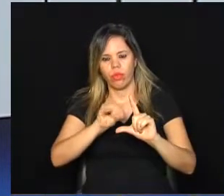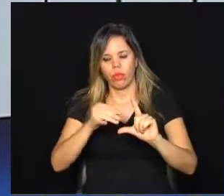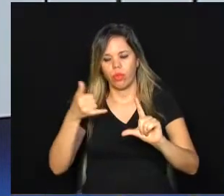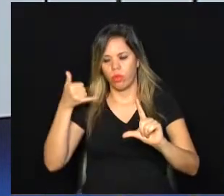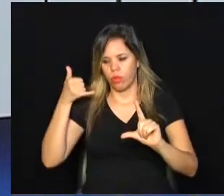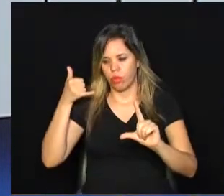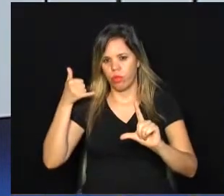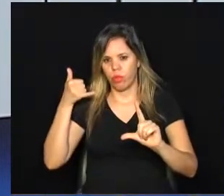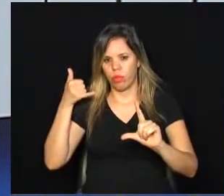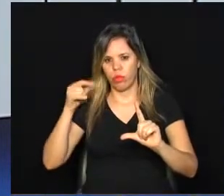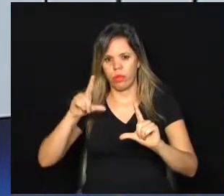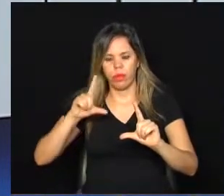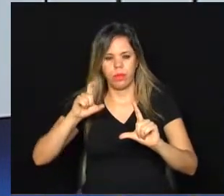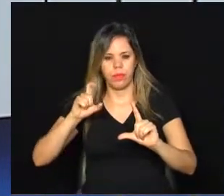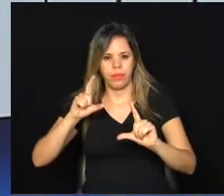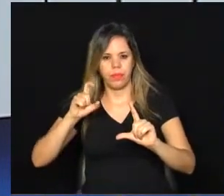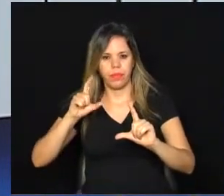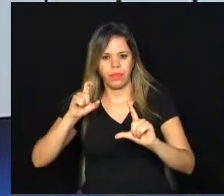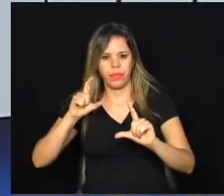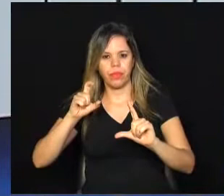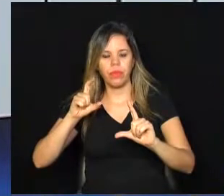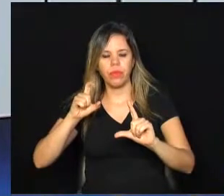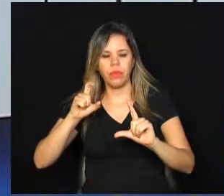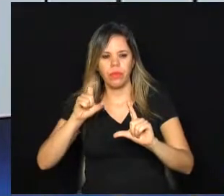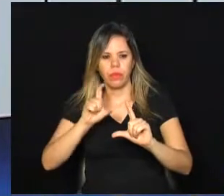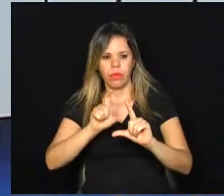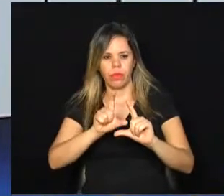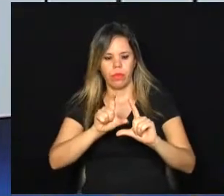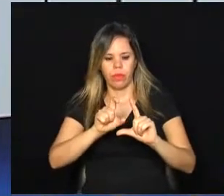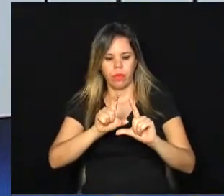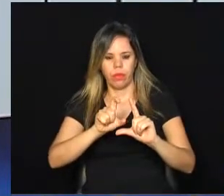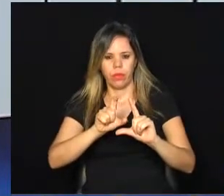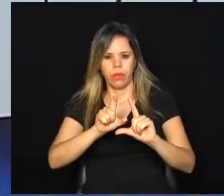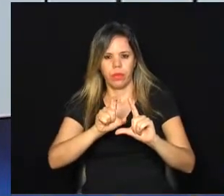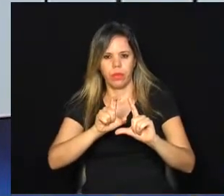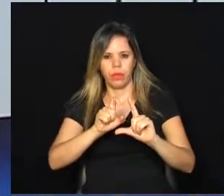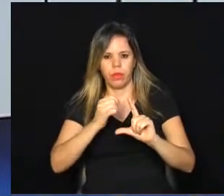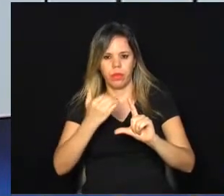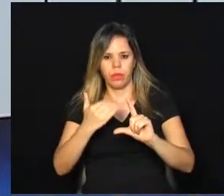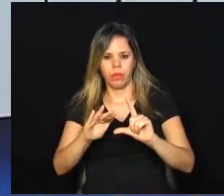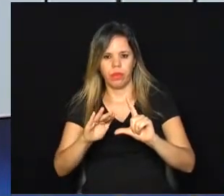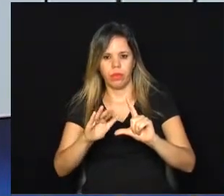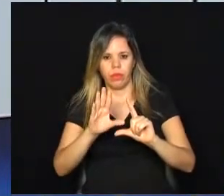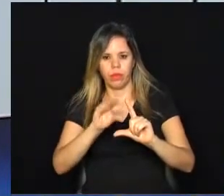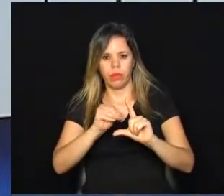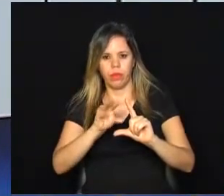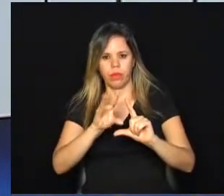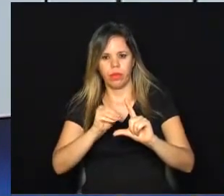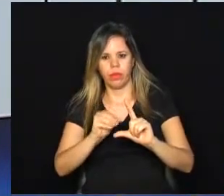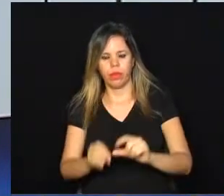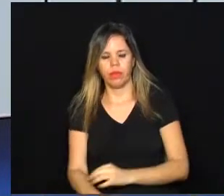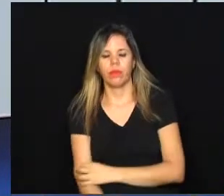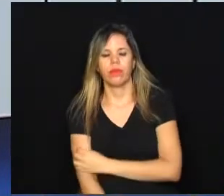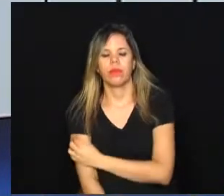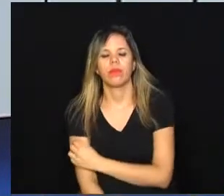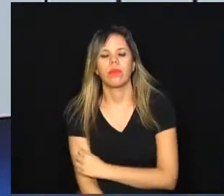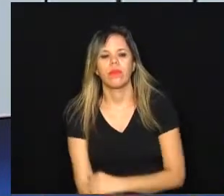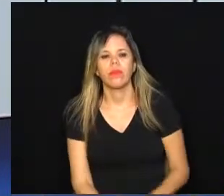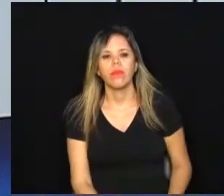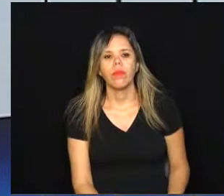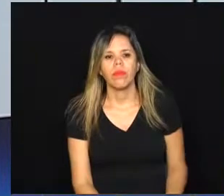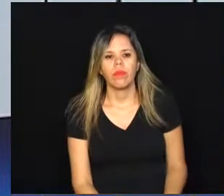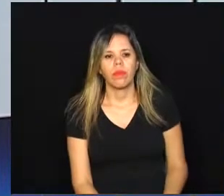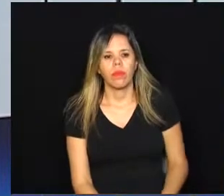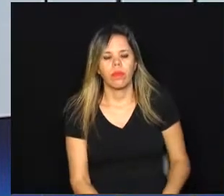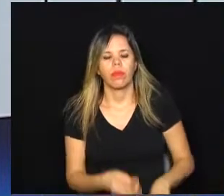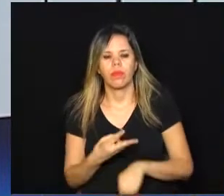celular, abre a câmera como se fosse tirar uma foto. E aí você mira para este QR Code e já vai aparecer na tela do seu celular. O